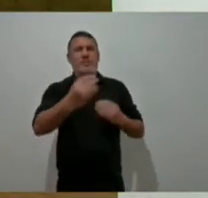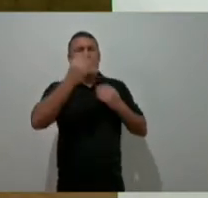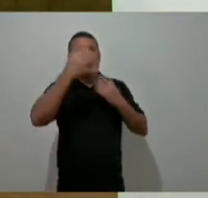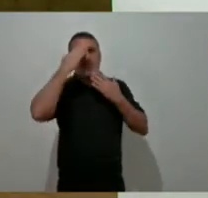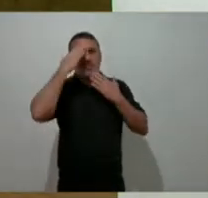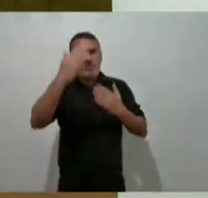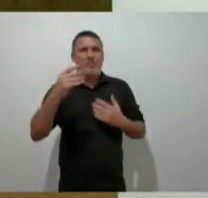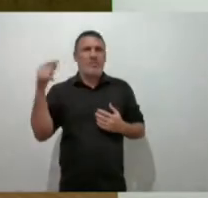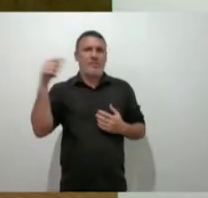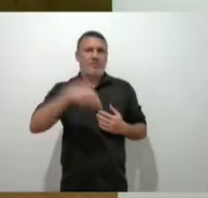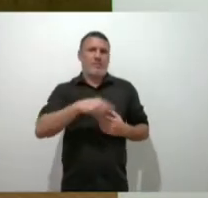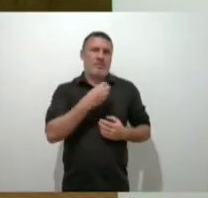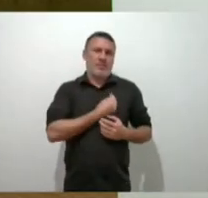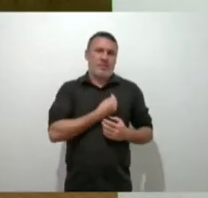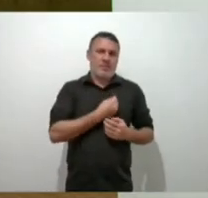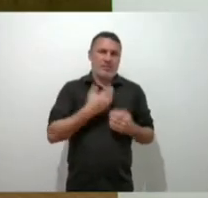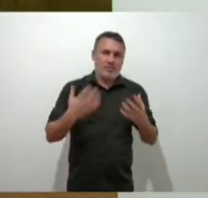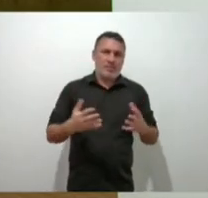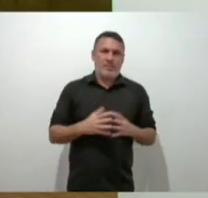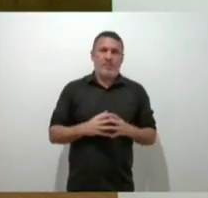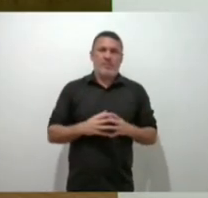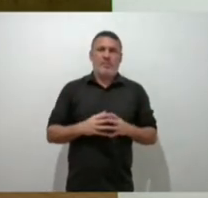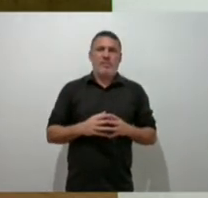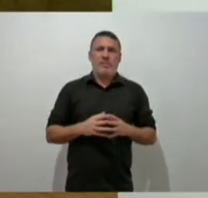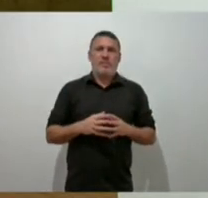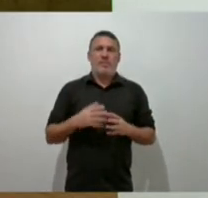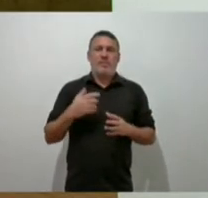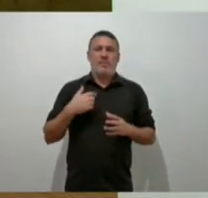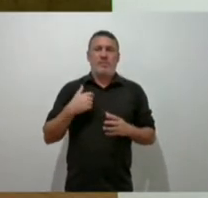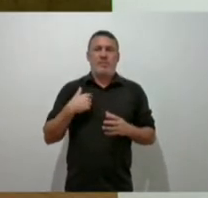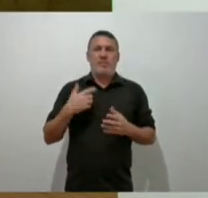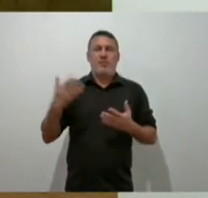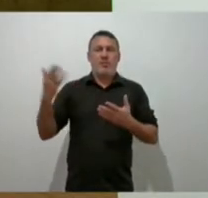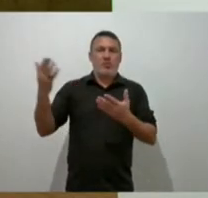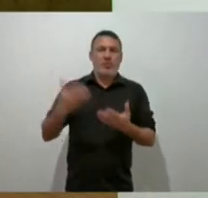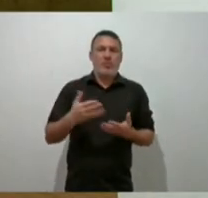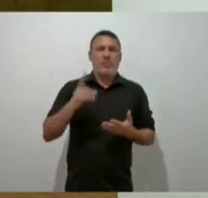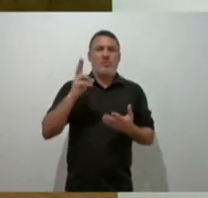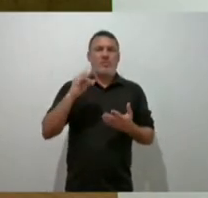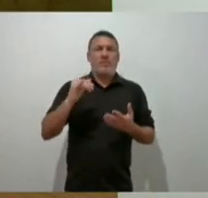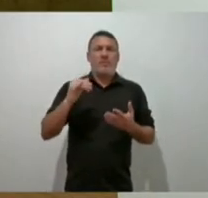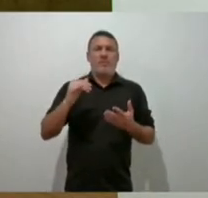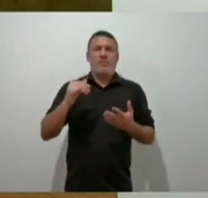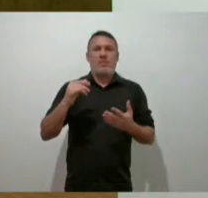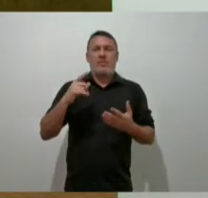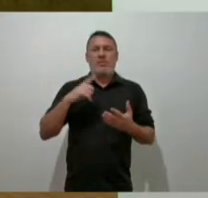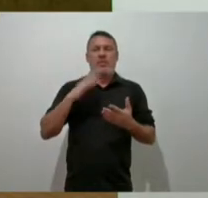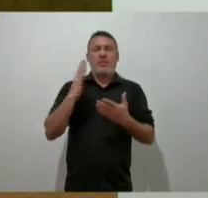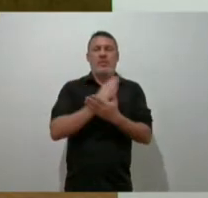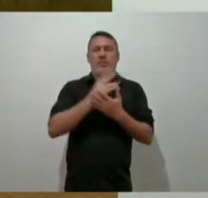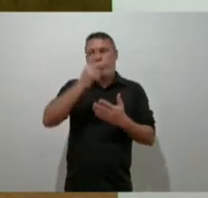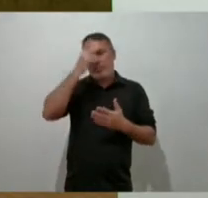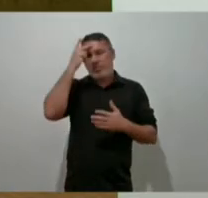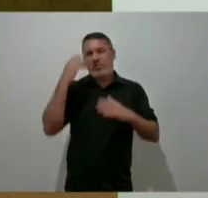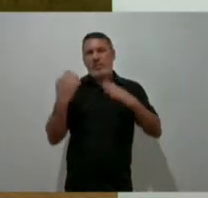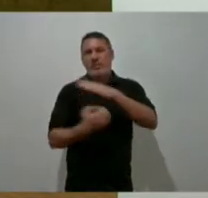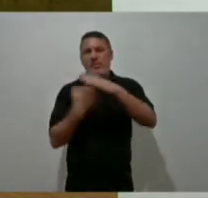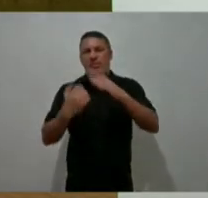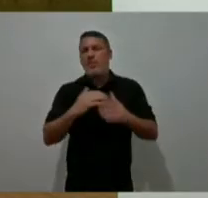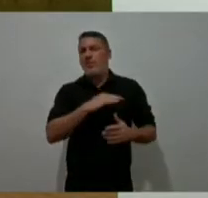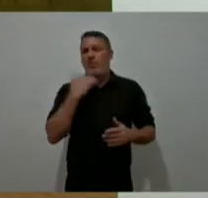vou, antes de chamar a homenagem para os empresários capixabas que infelizmente nos deixaram, eu vou fazer um convite para vocês três para a